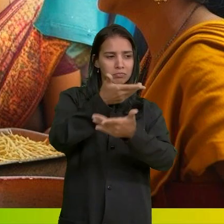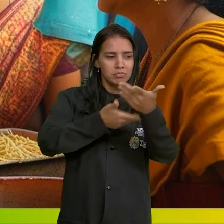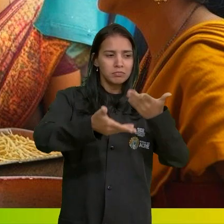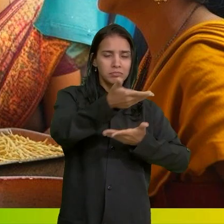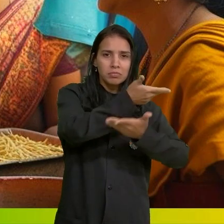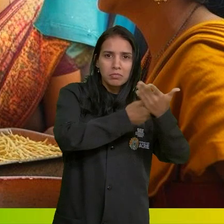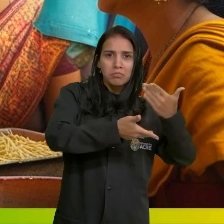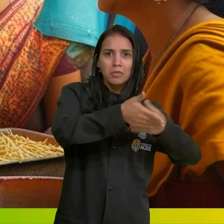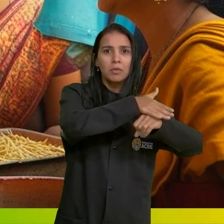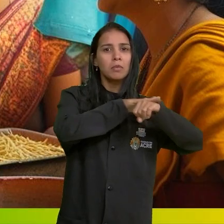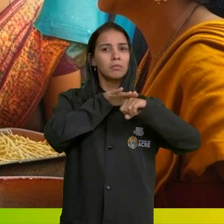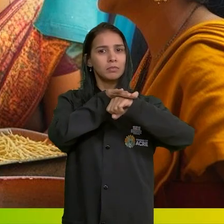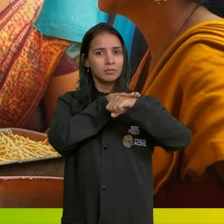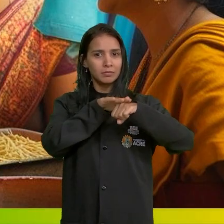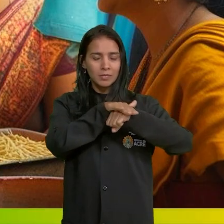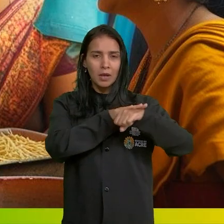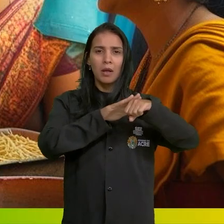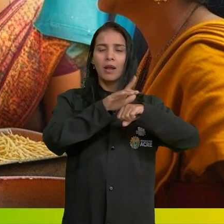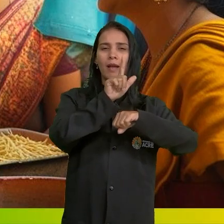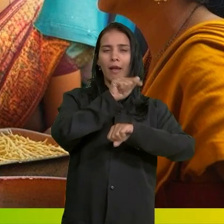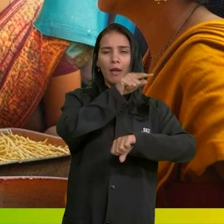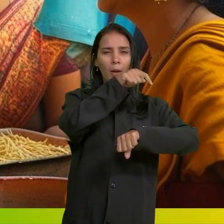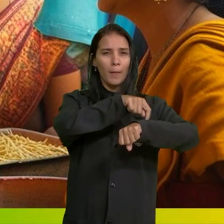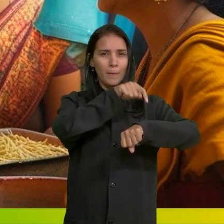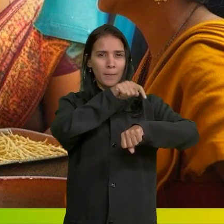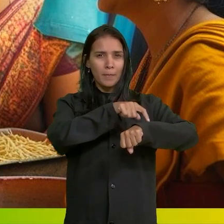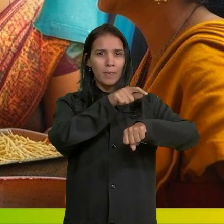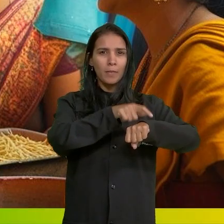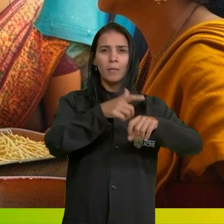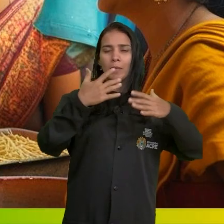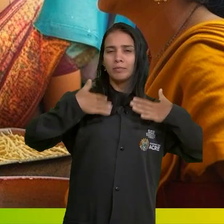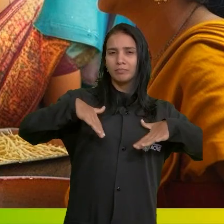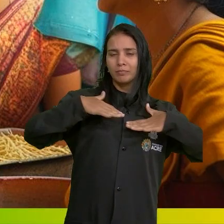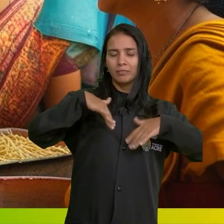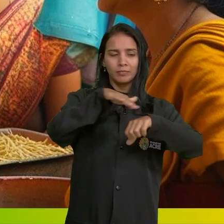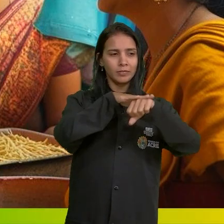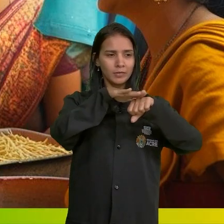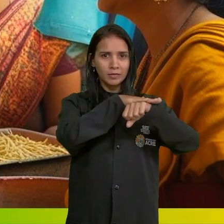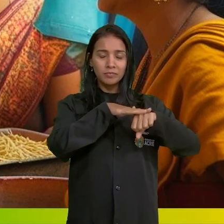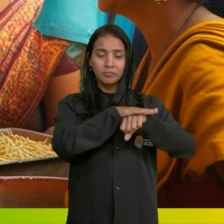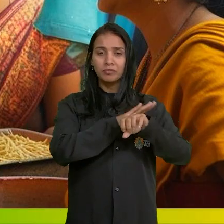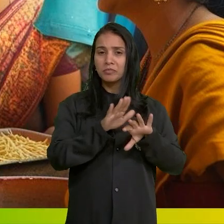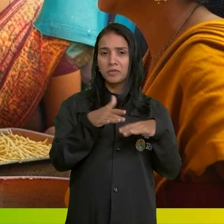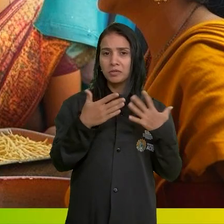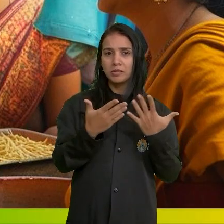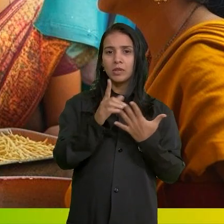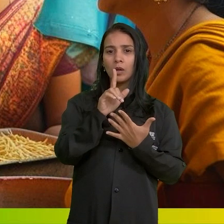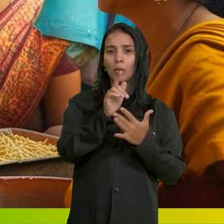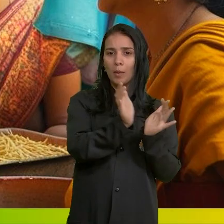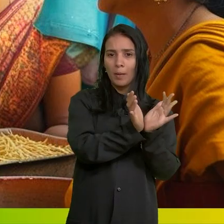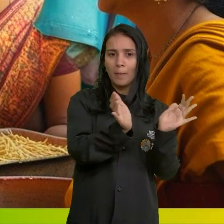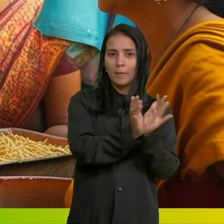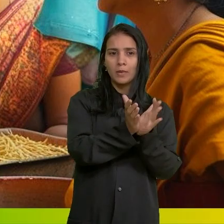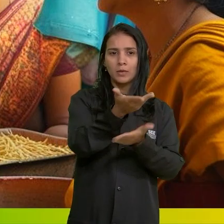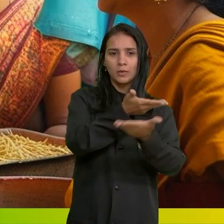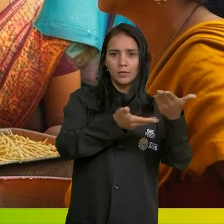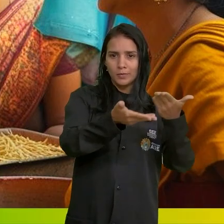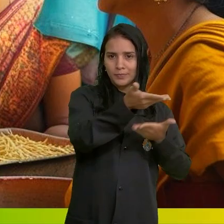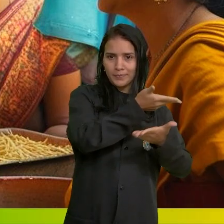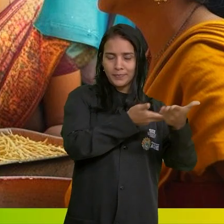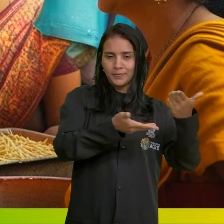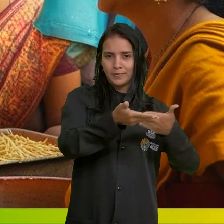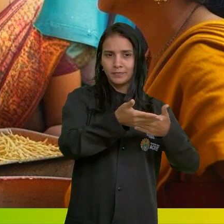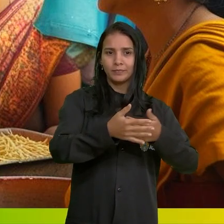estão em um momento de conversação, enfim, pessoas que estão interagindo entre